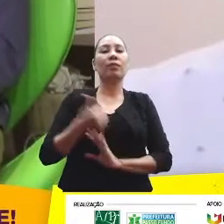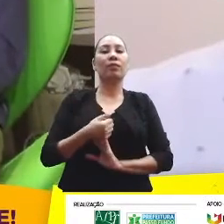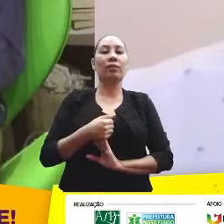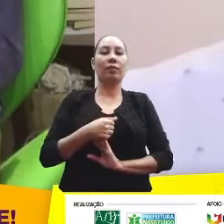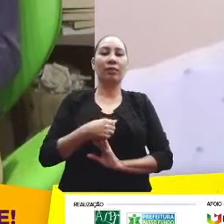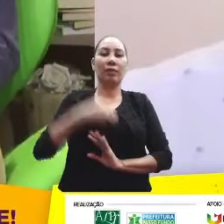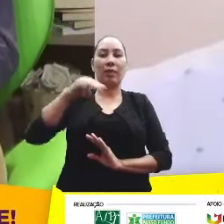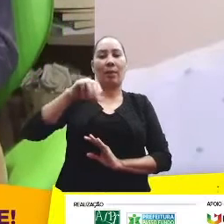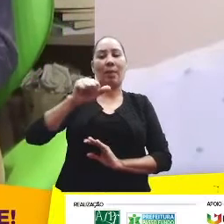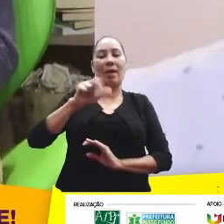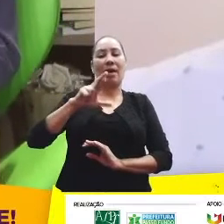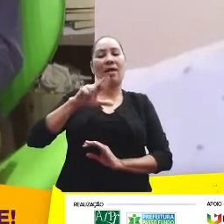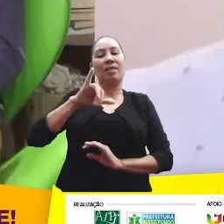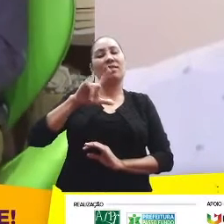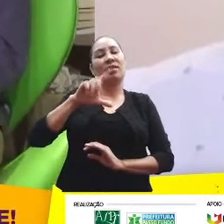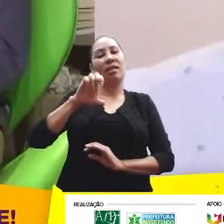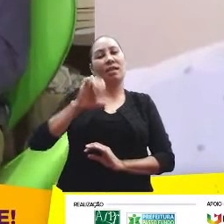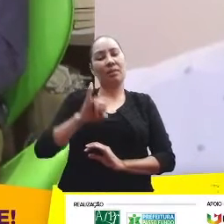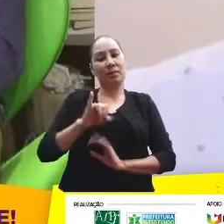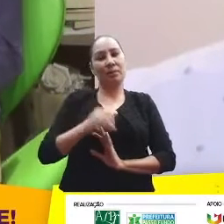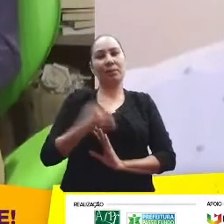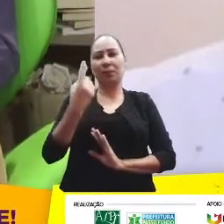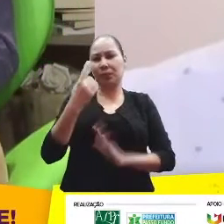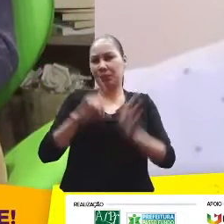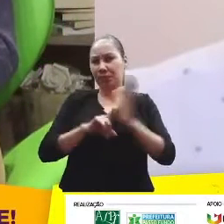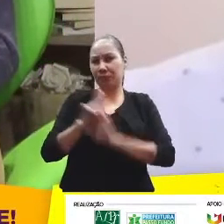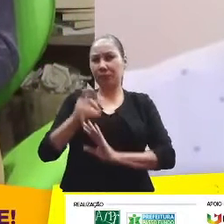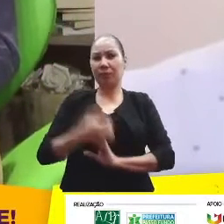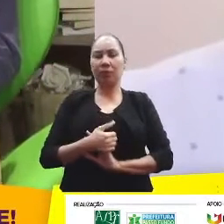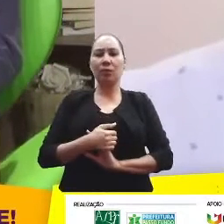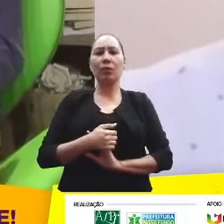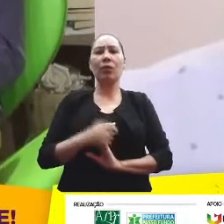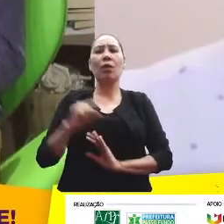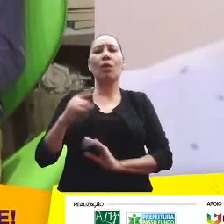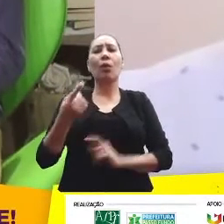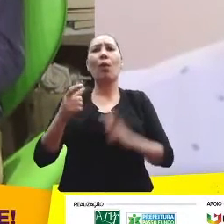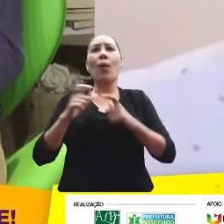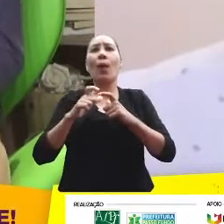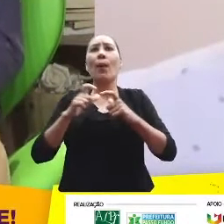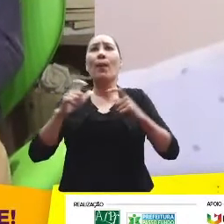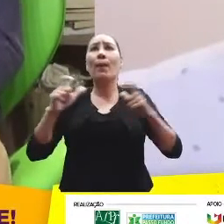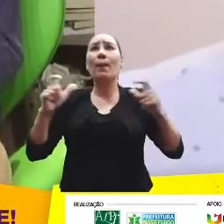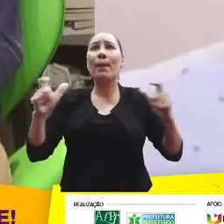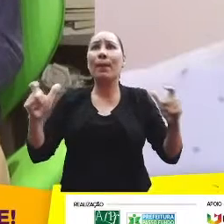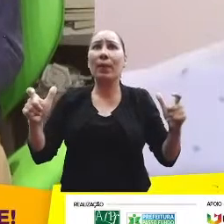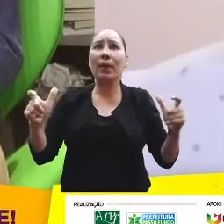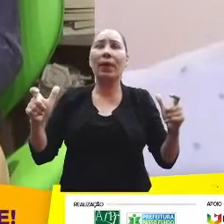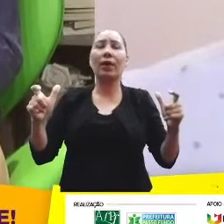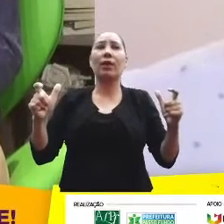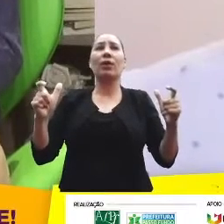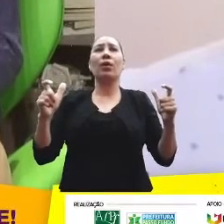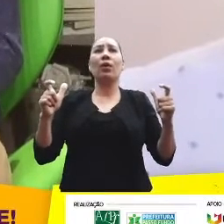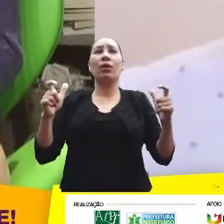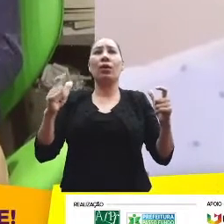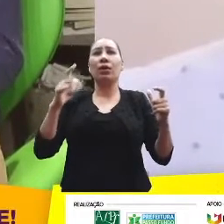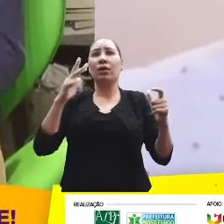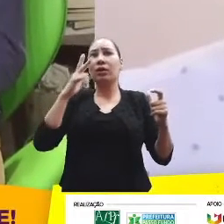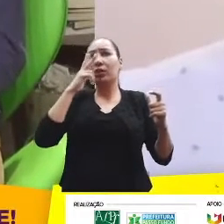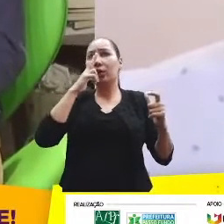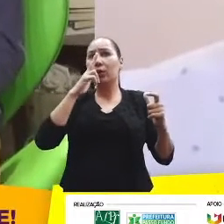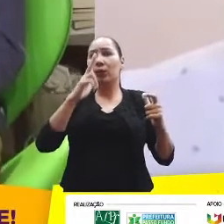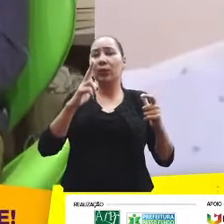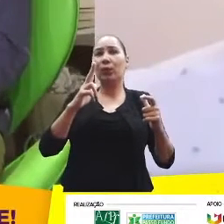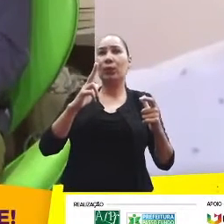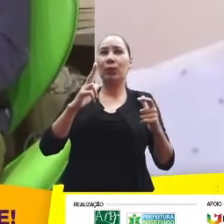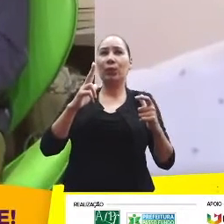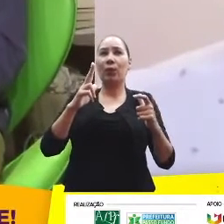Marilei Godoy. José Luiz, uma pergunta. Qual é a maior lição dos mestres de Cidade de Esperança que